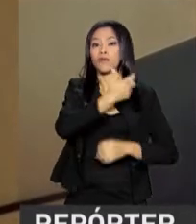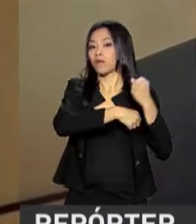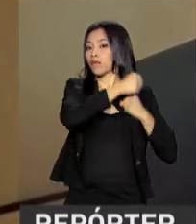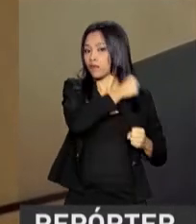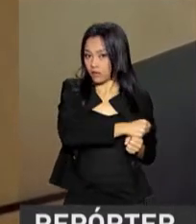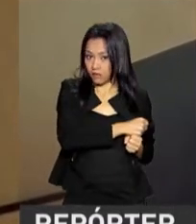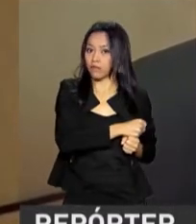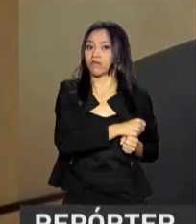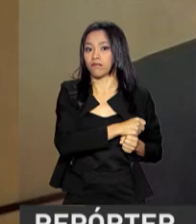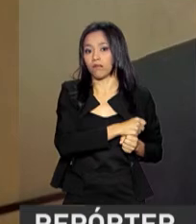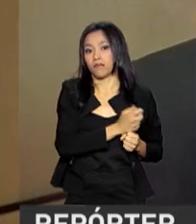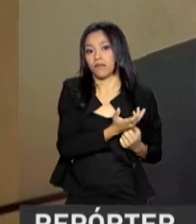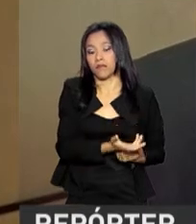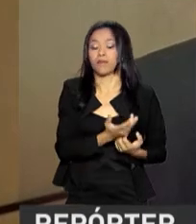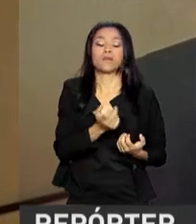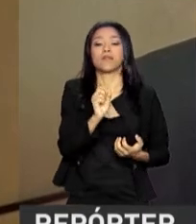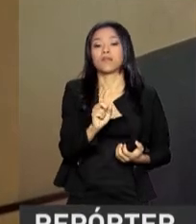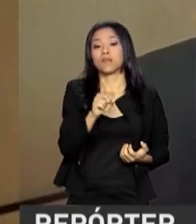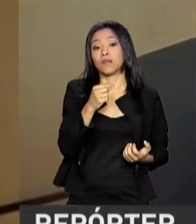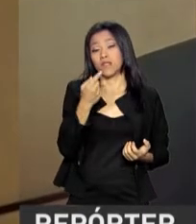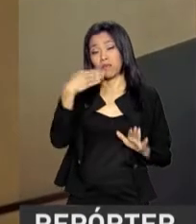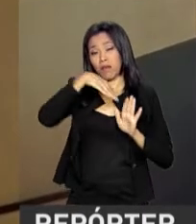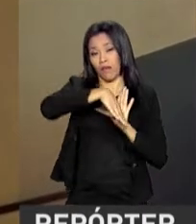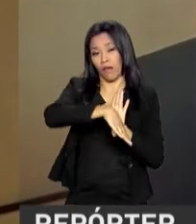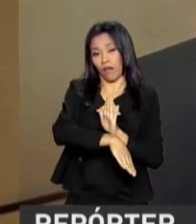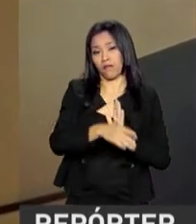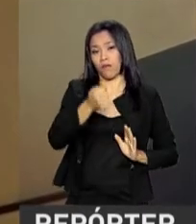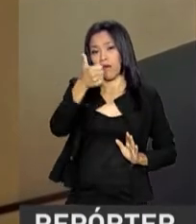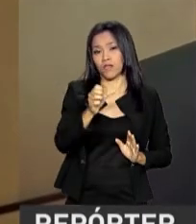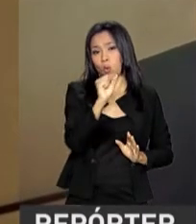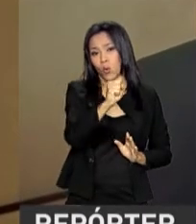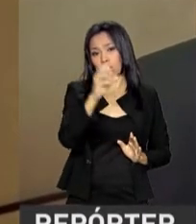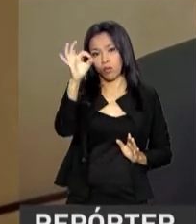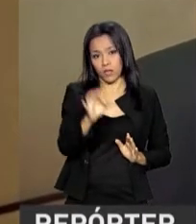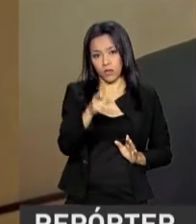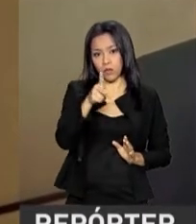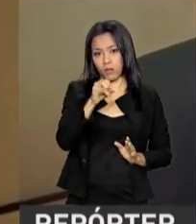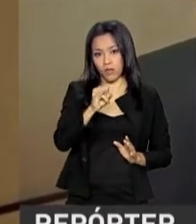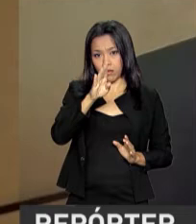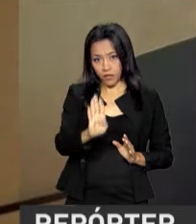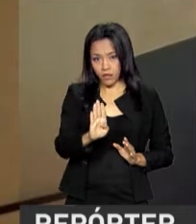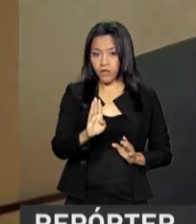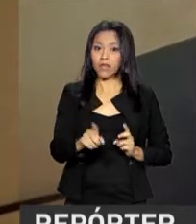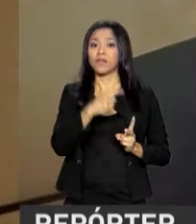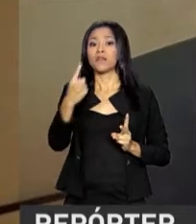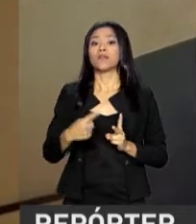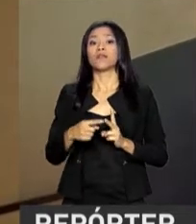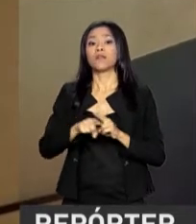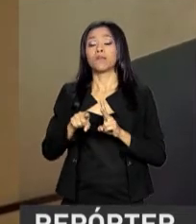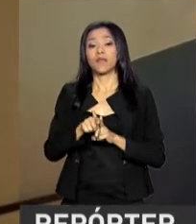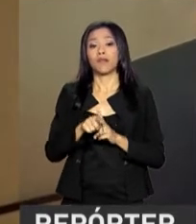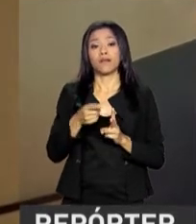2017 depois de marcar queda de quase 8 por cento do pib uma queda em segmentos importantes